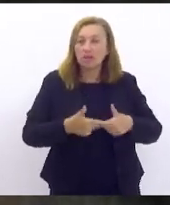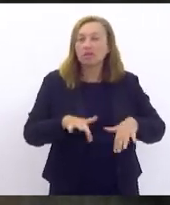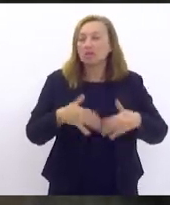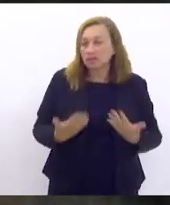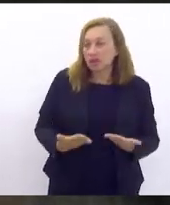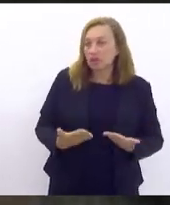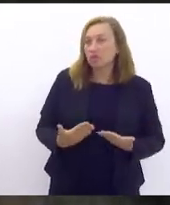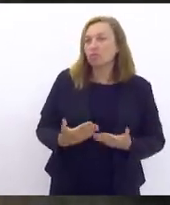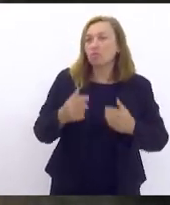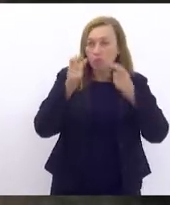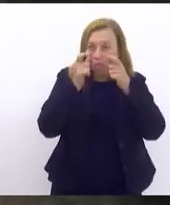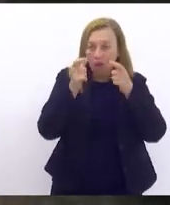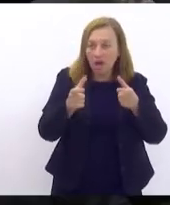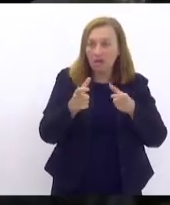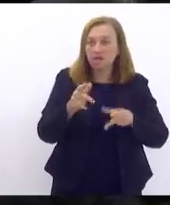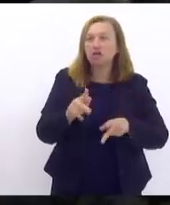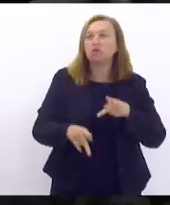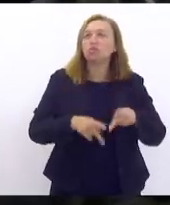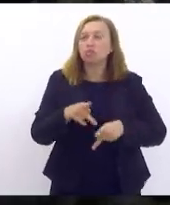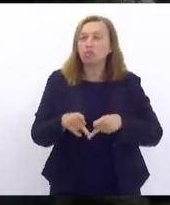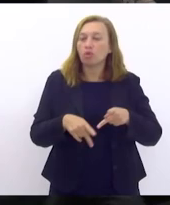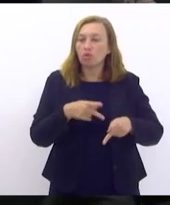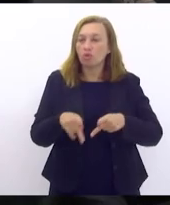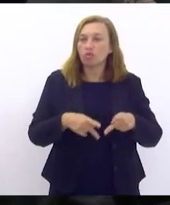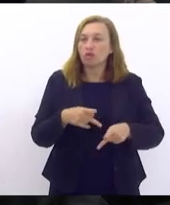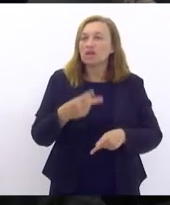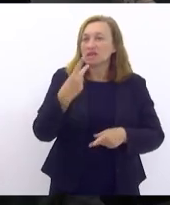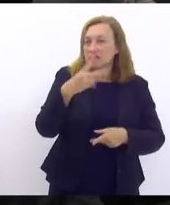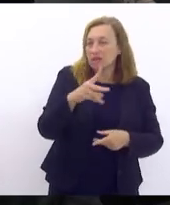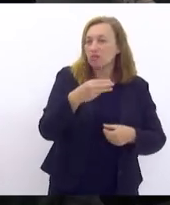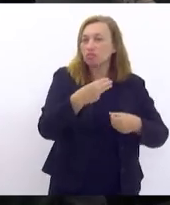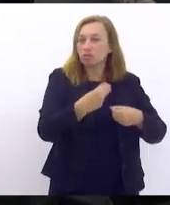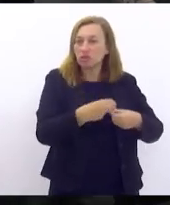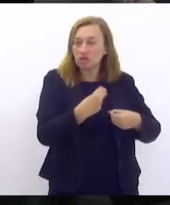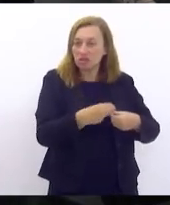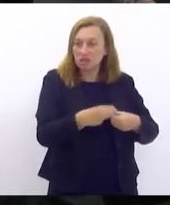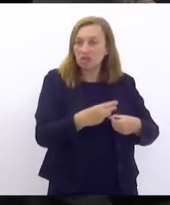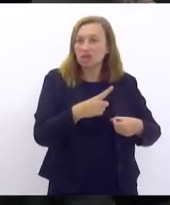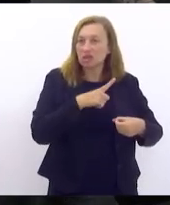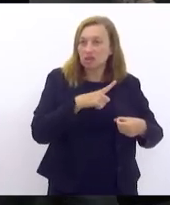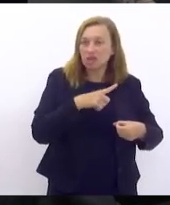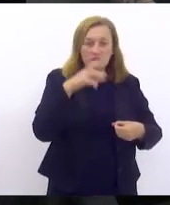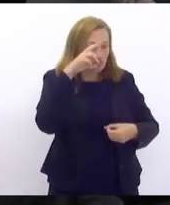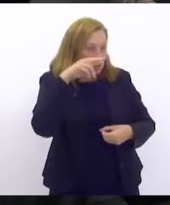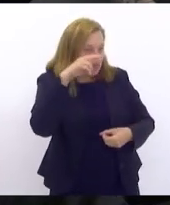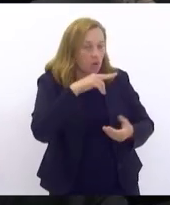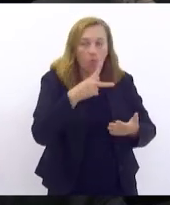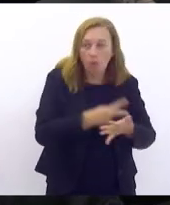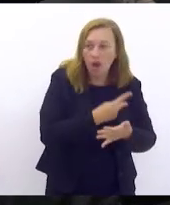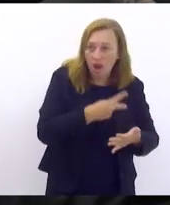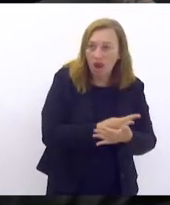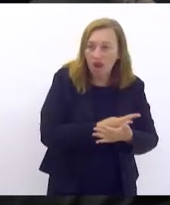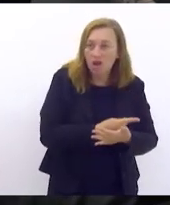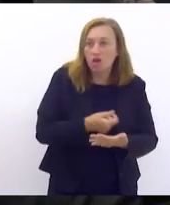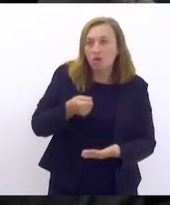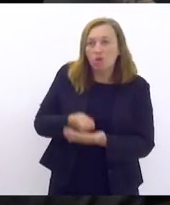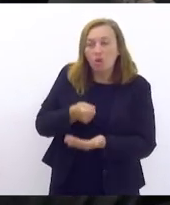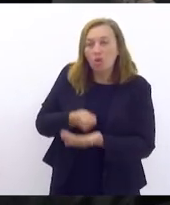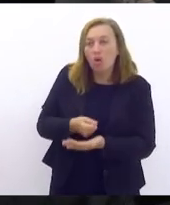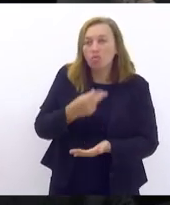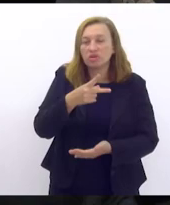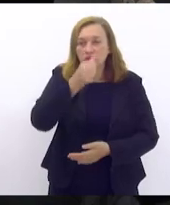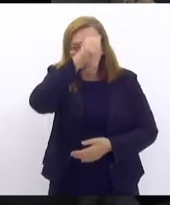aqui um alerta à população, né? Se seu município ainda tem essas fiscalizações irregulares, cobre do seu